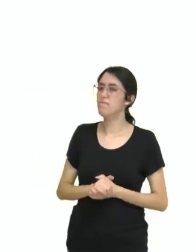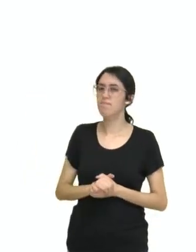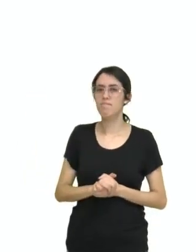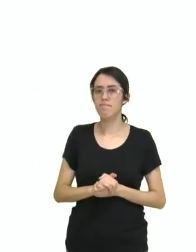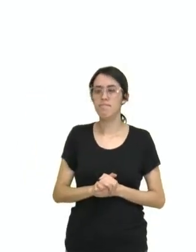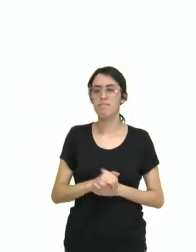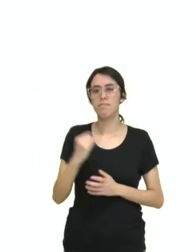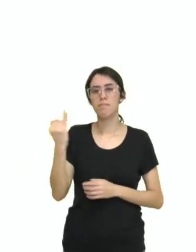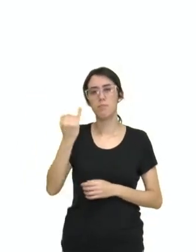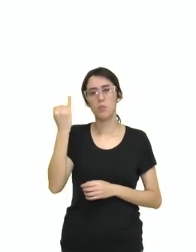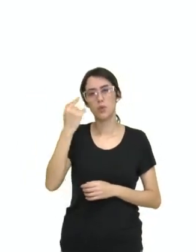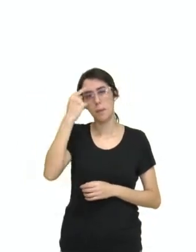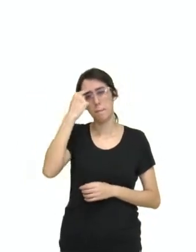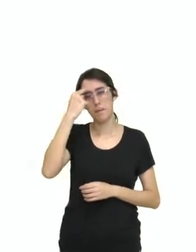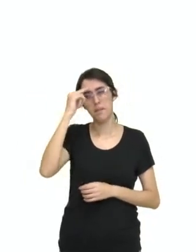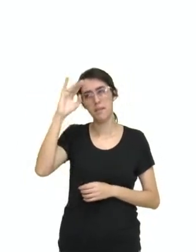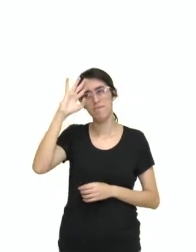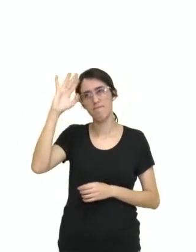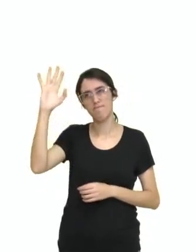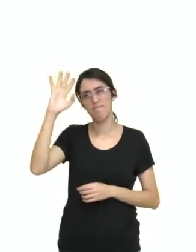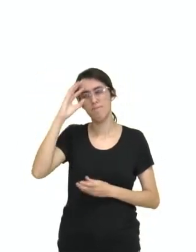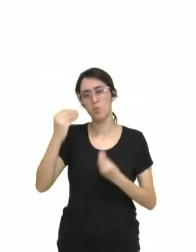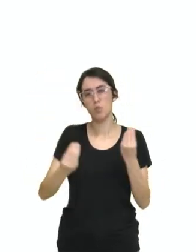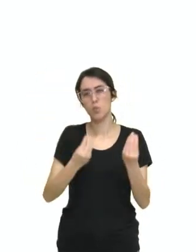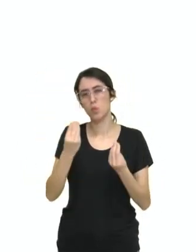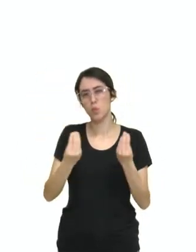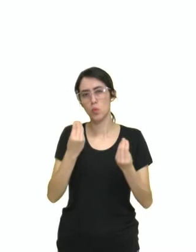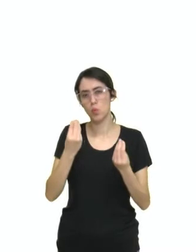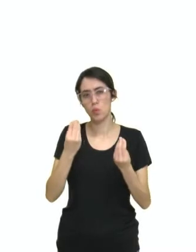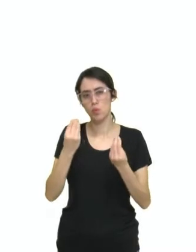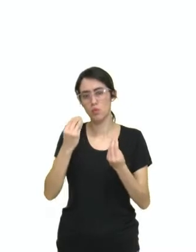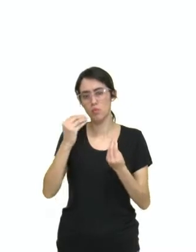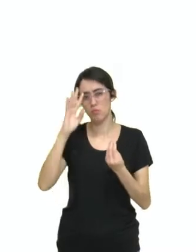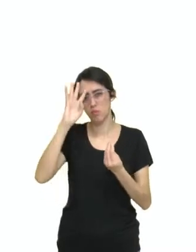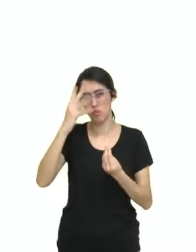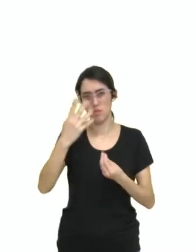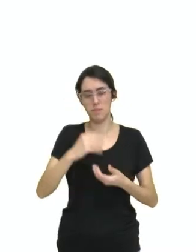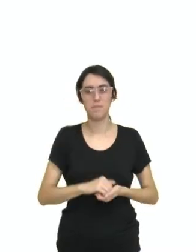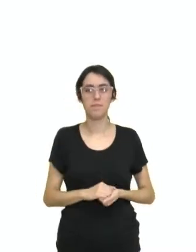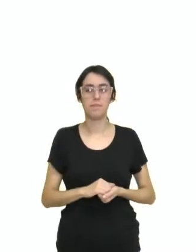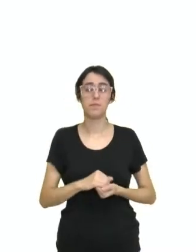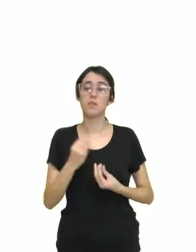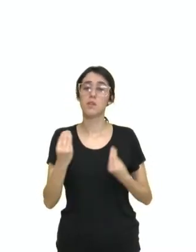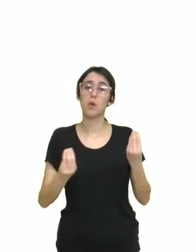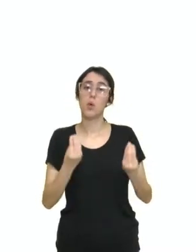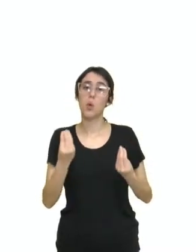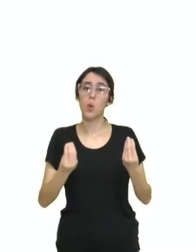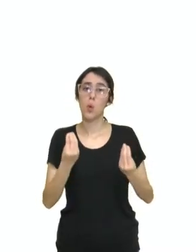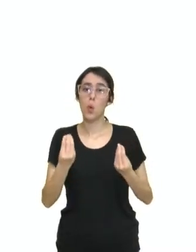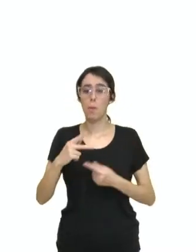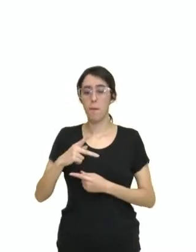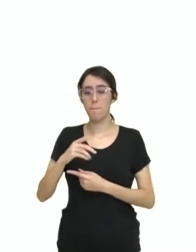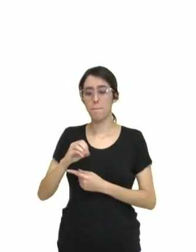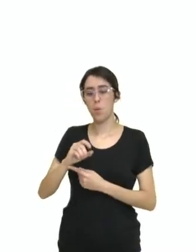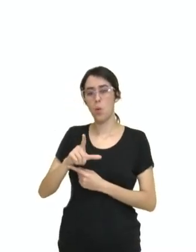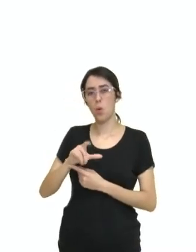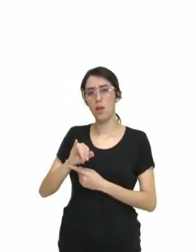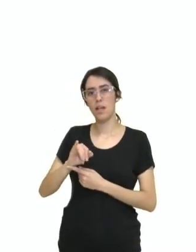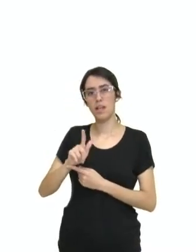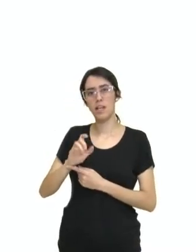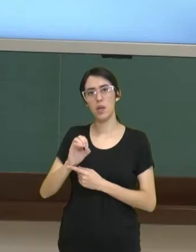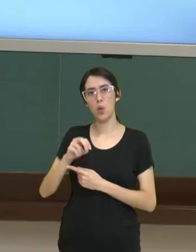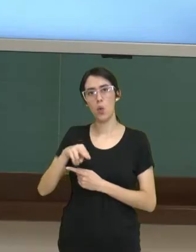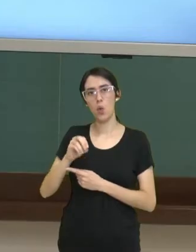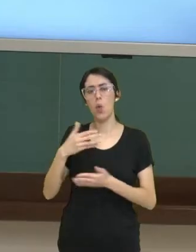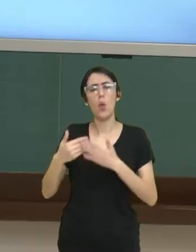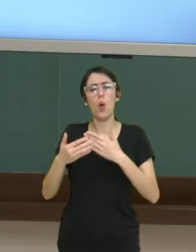gente raciocinar como que a gente pode representar. Como eu posso representar um polígono qualquer em